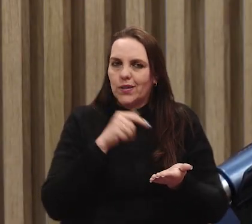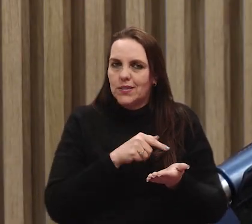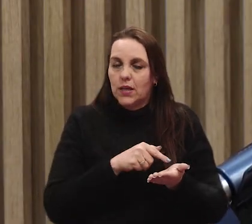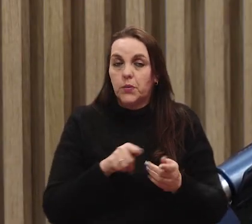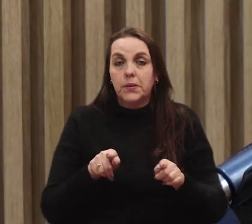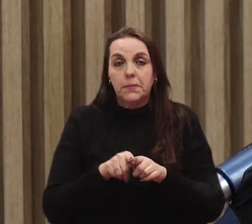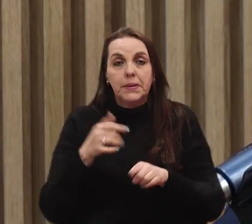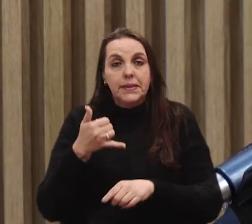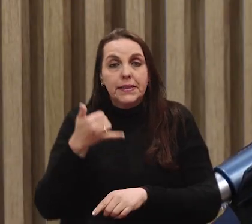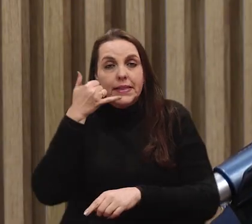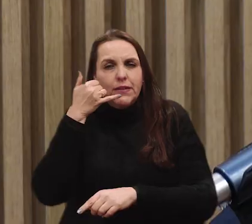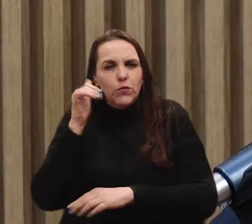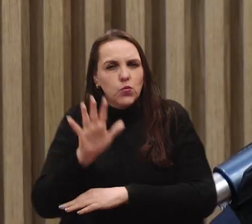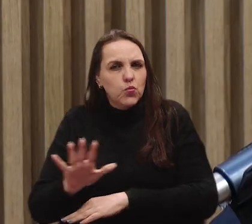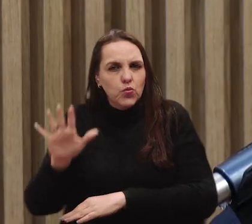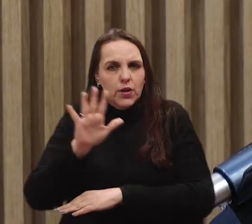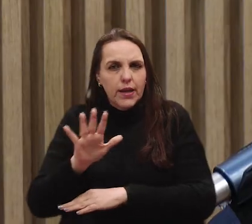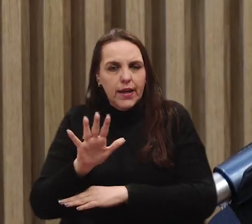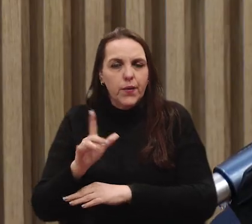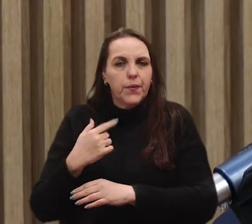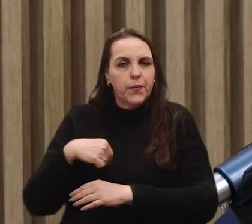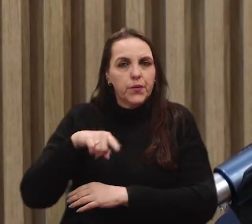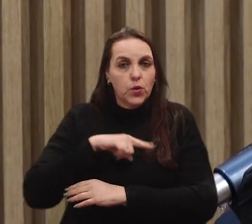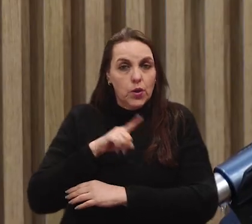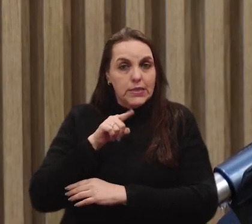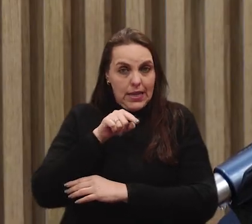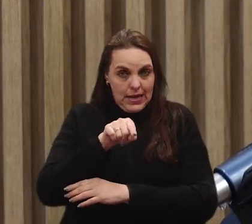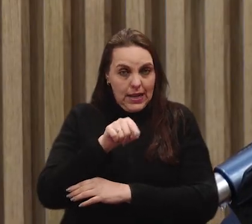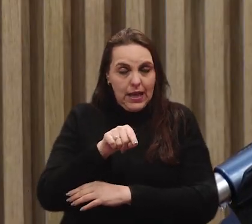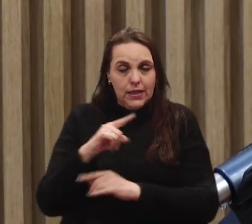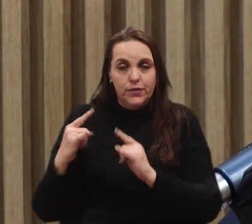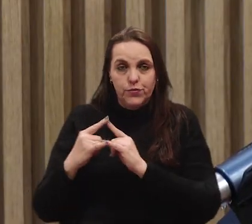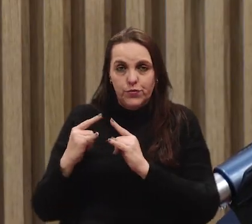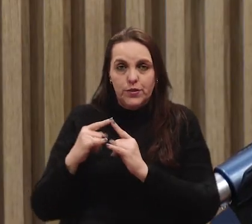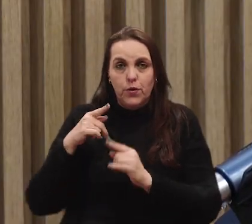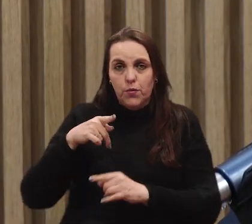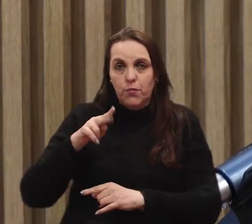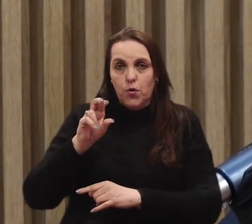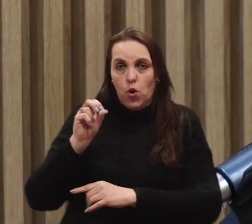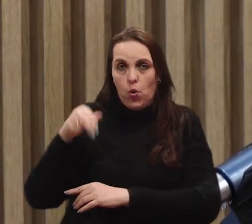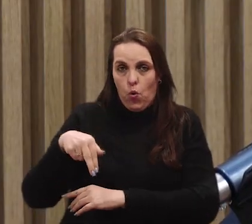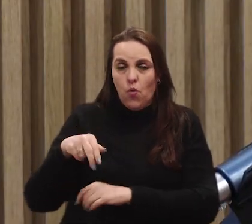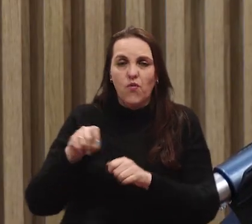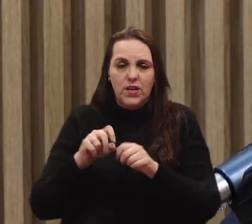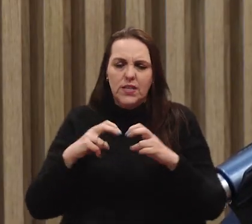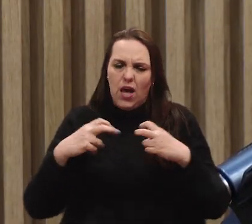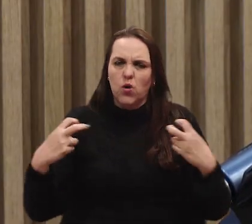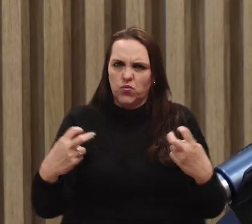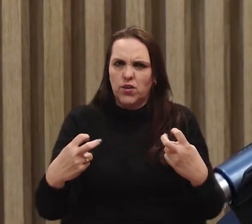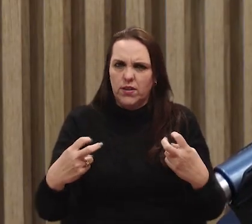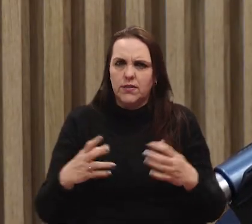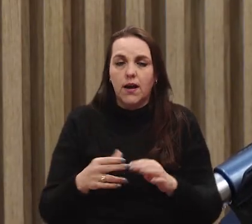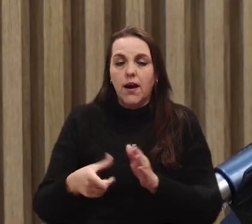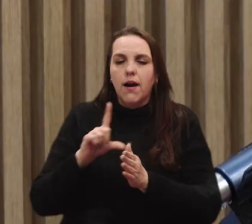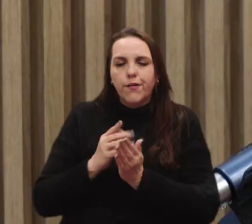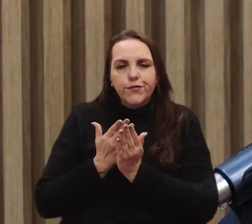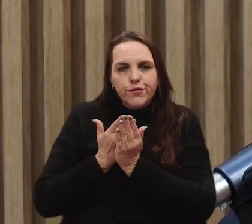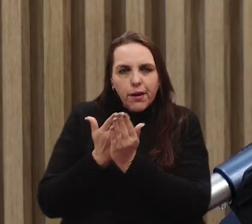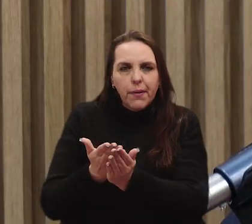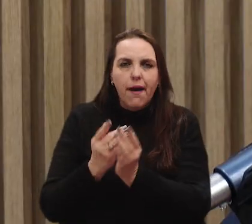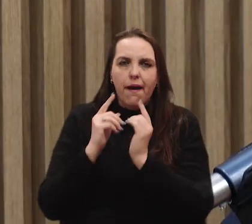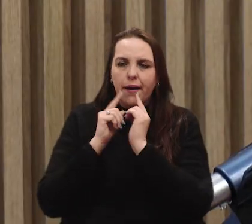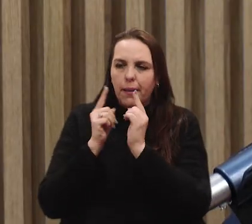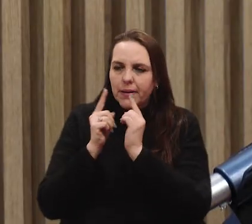a telefonia em geral, nós adotamos lá no Procon fazer audiência. Então, antes mesmo de encaminhar